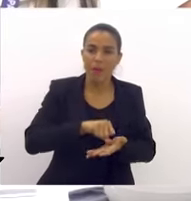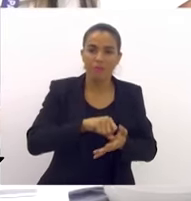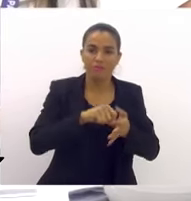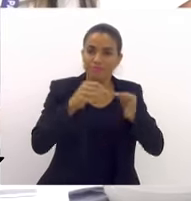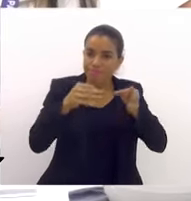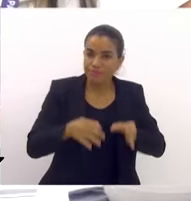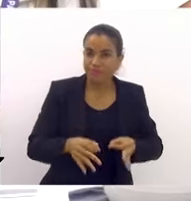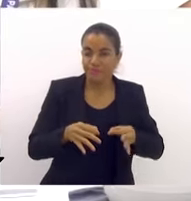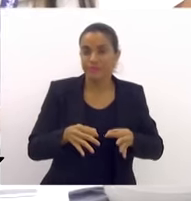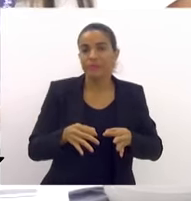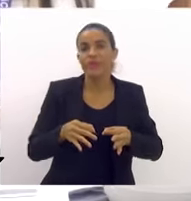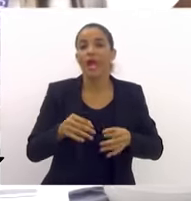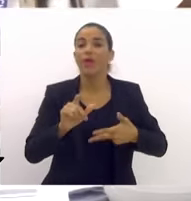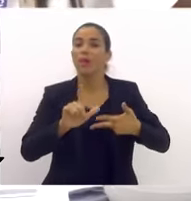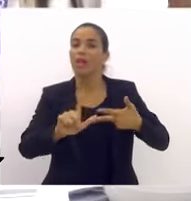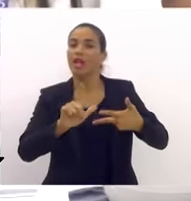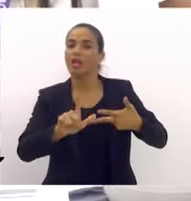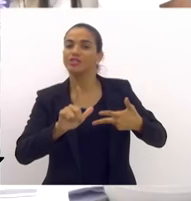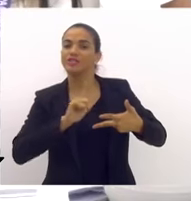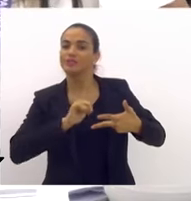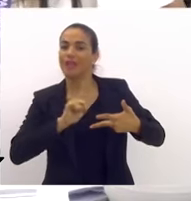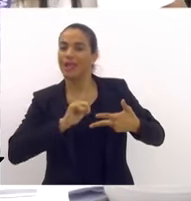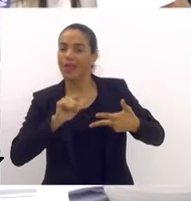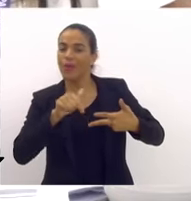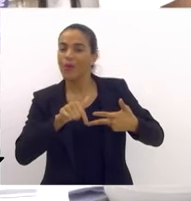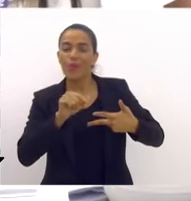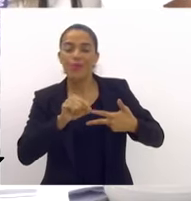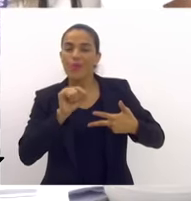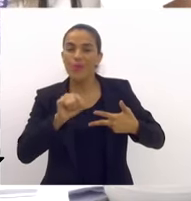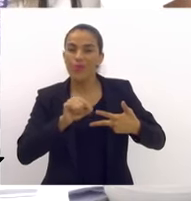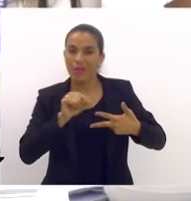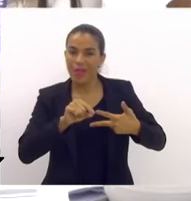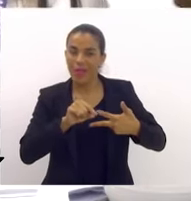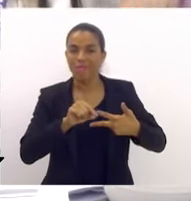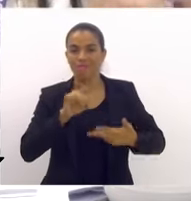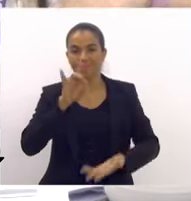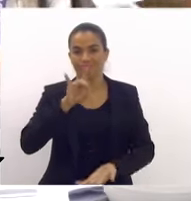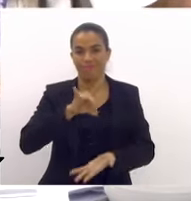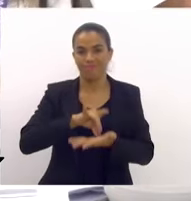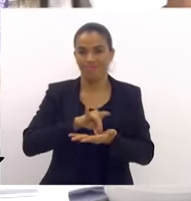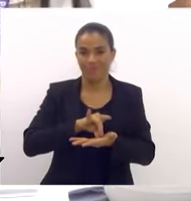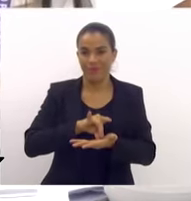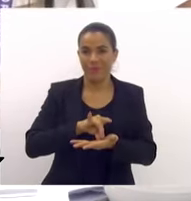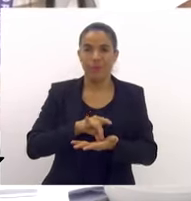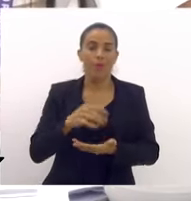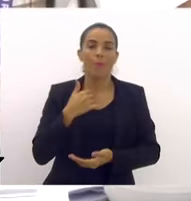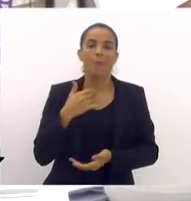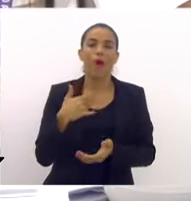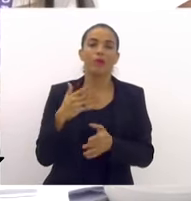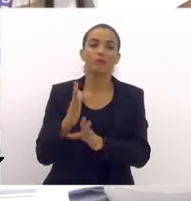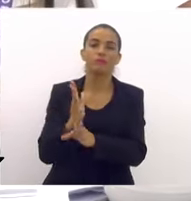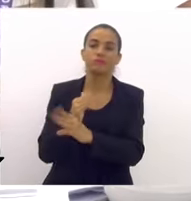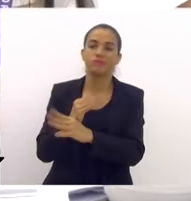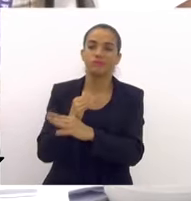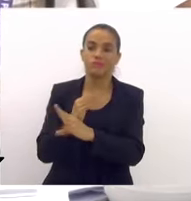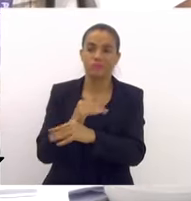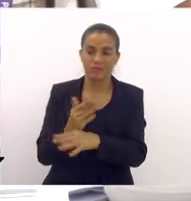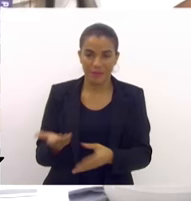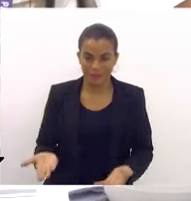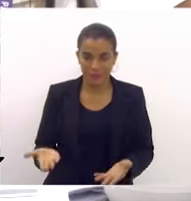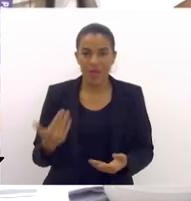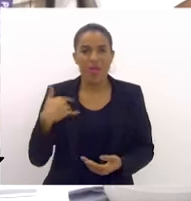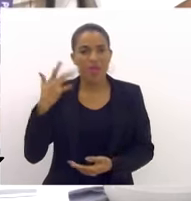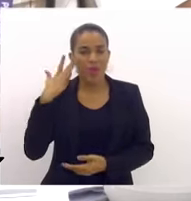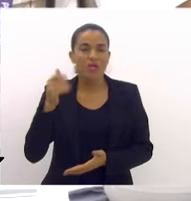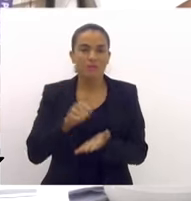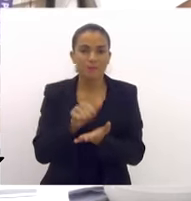aí o Poder Legislativo tem a prerrogativa, sim, de fazer valer a questão. Não pode deixar solto. A gente tem que fazer valer. E acho que